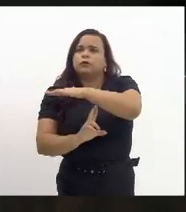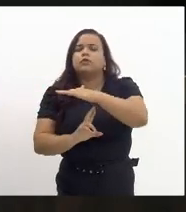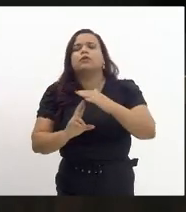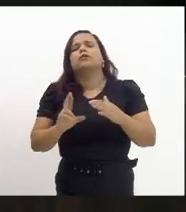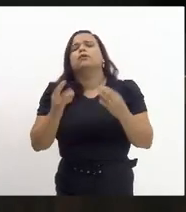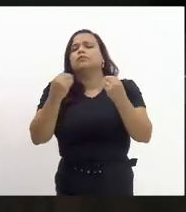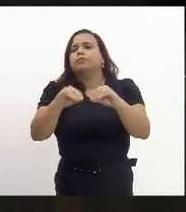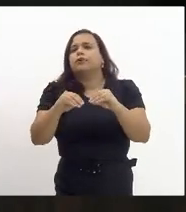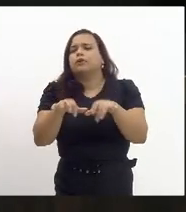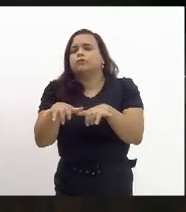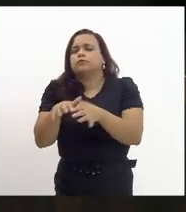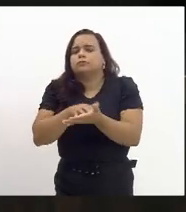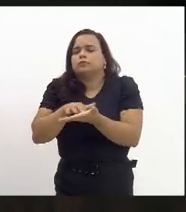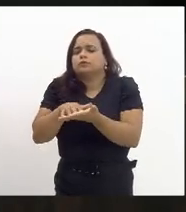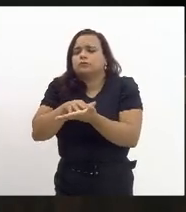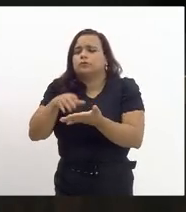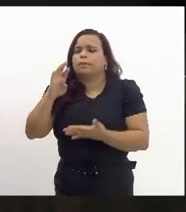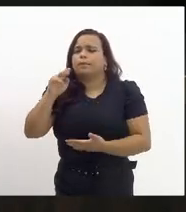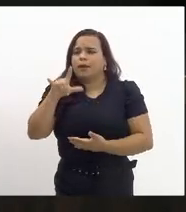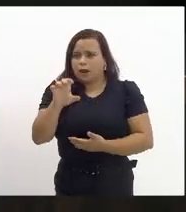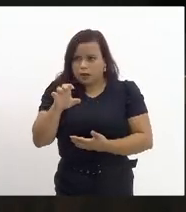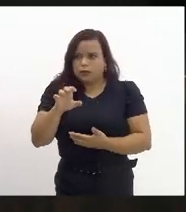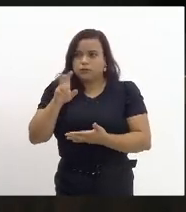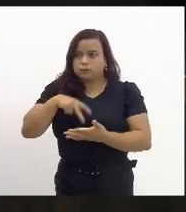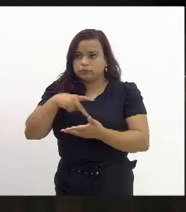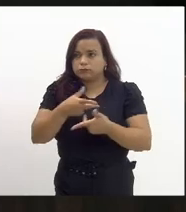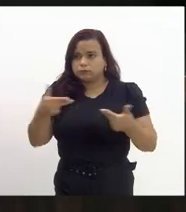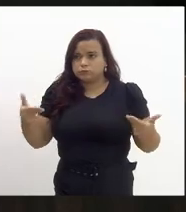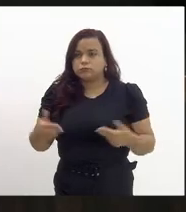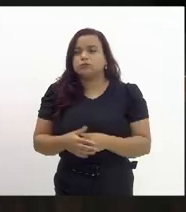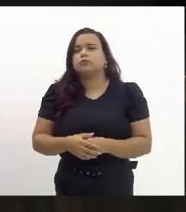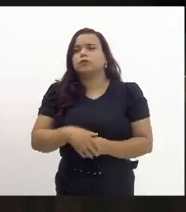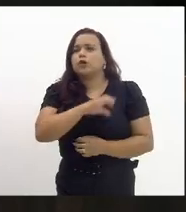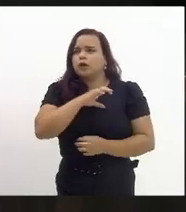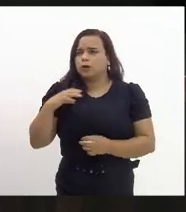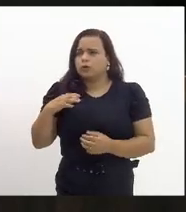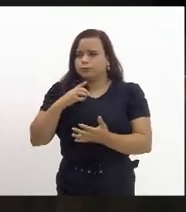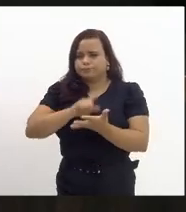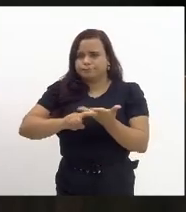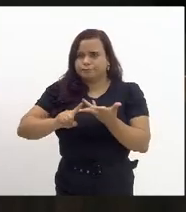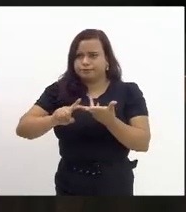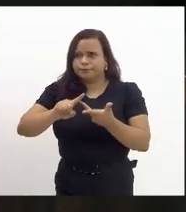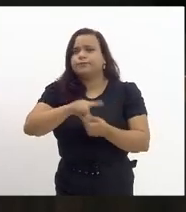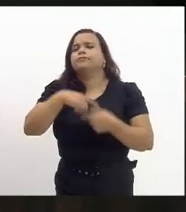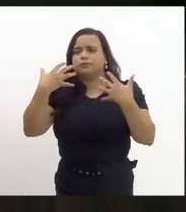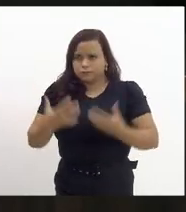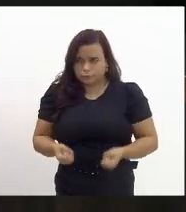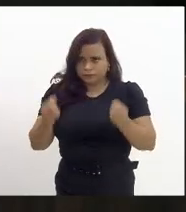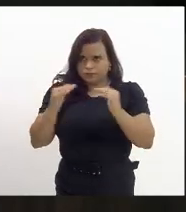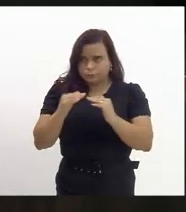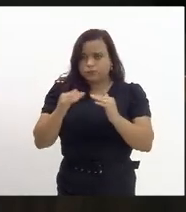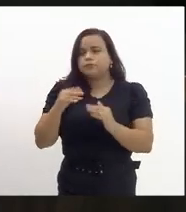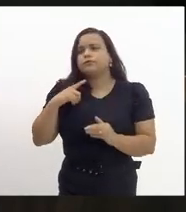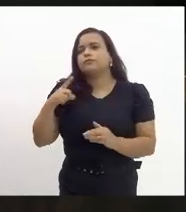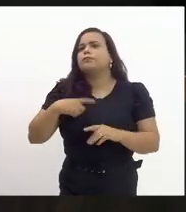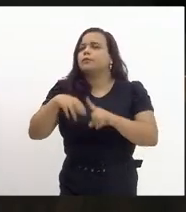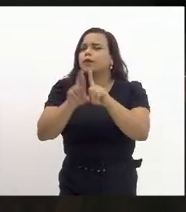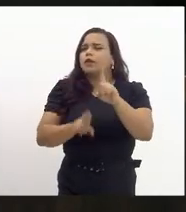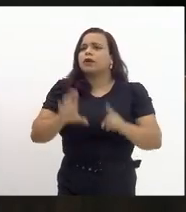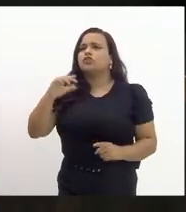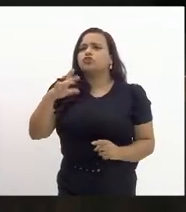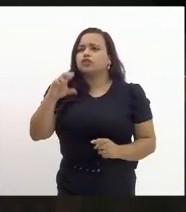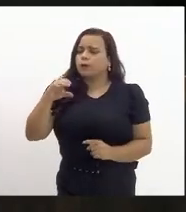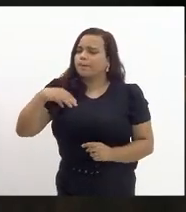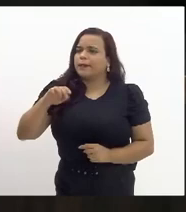deficiência, favorável. De transporte, favorável. De economia, indústria e comércio, favorável. De orçamento, finanças, fiscalização financeira e controle, favorável. Relatores, deputados Chico